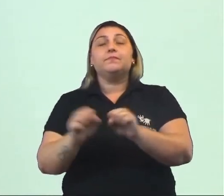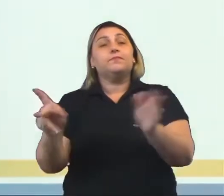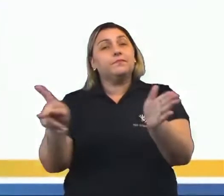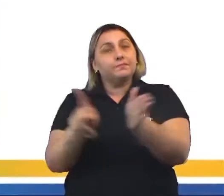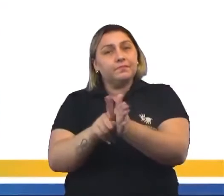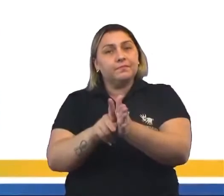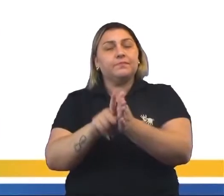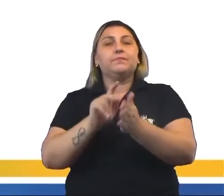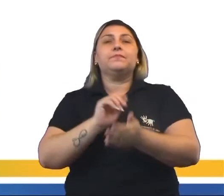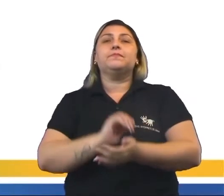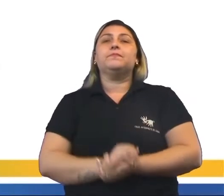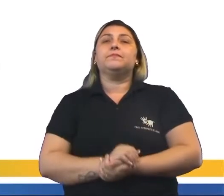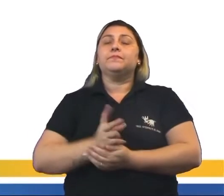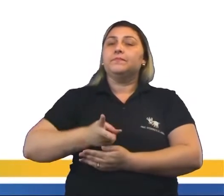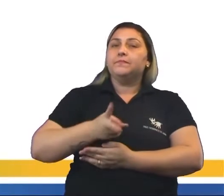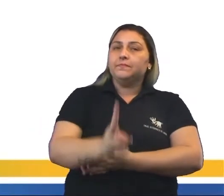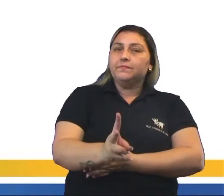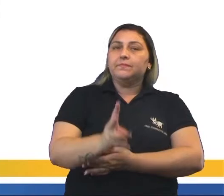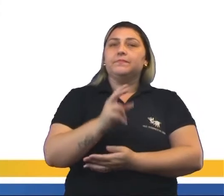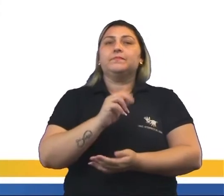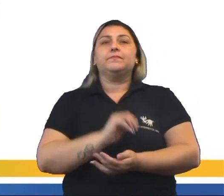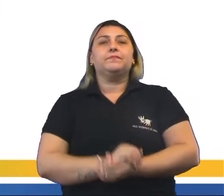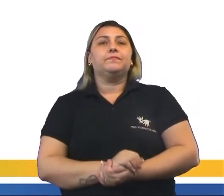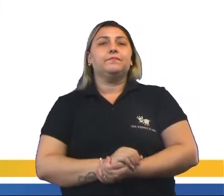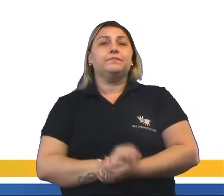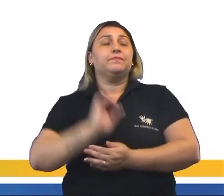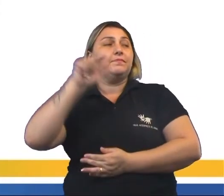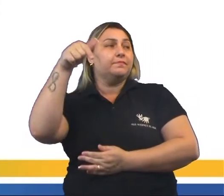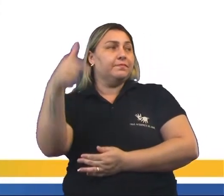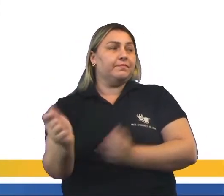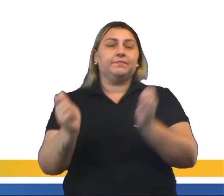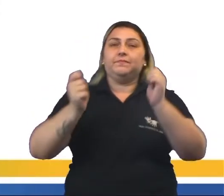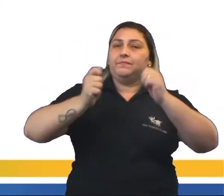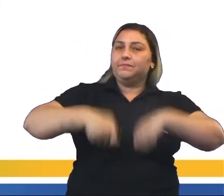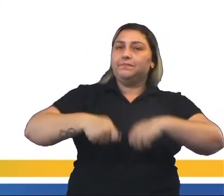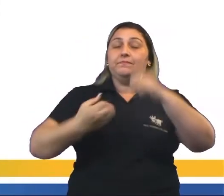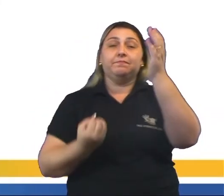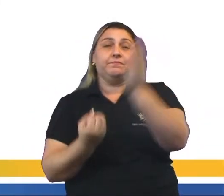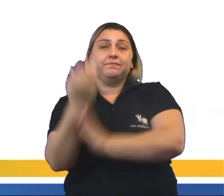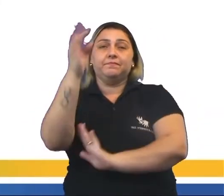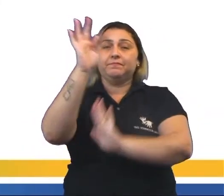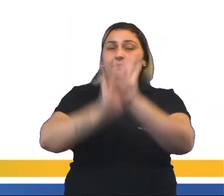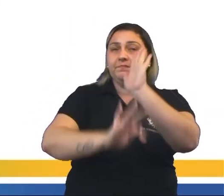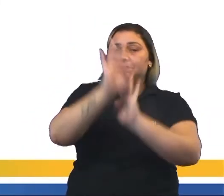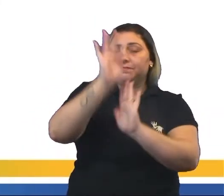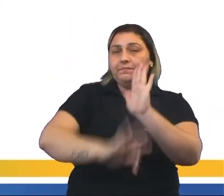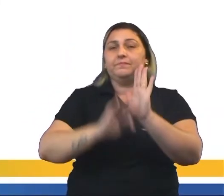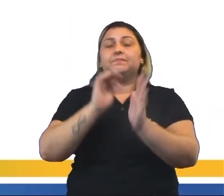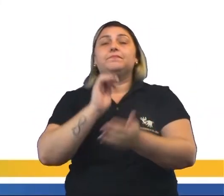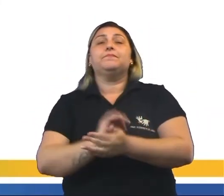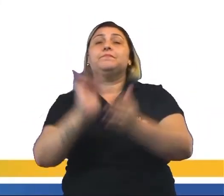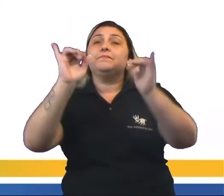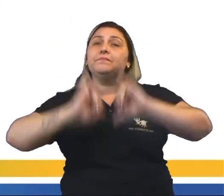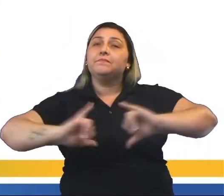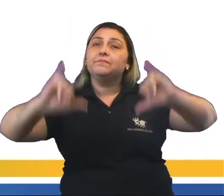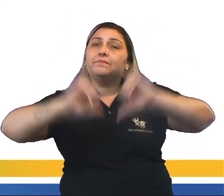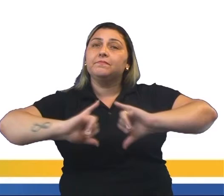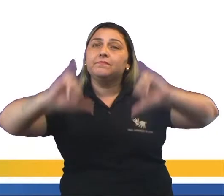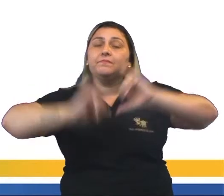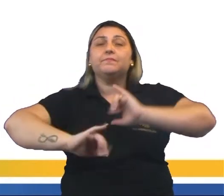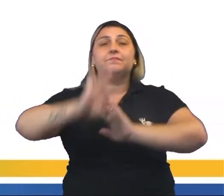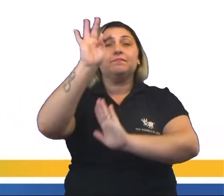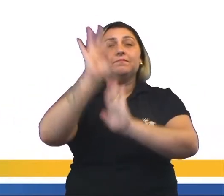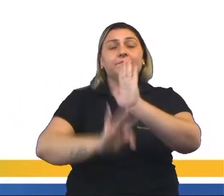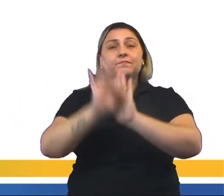isso. Continuando, a outra condição de produção de texto é a publicação. Onde o seu texto